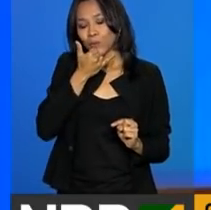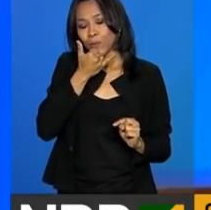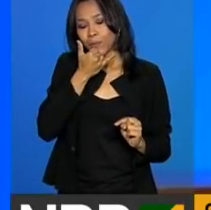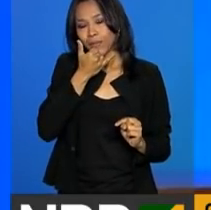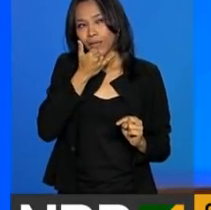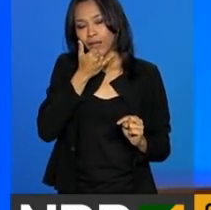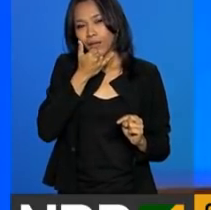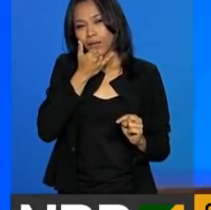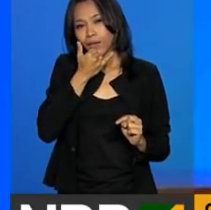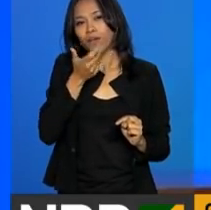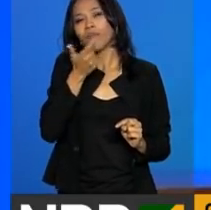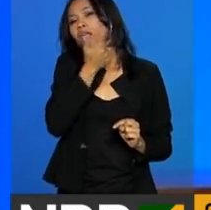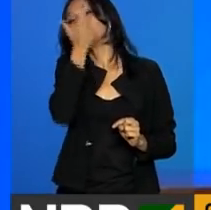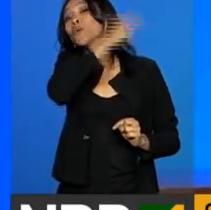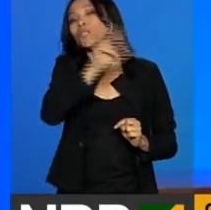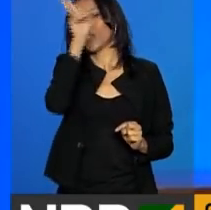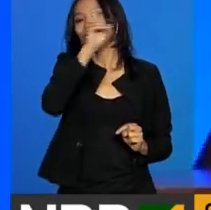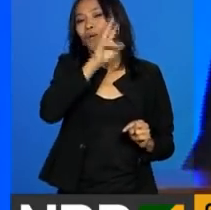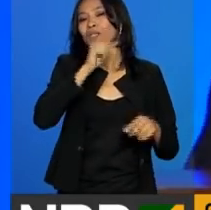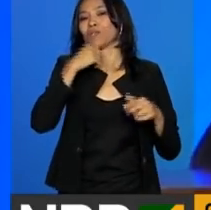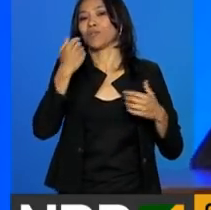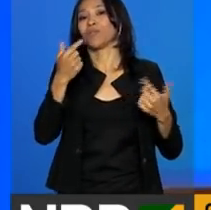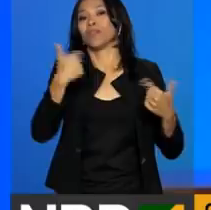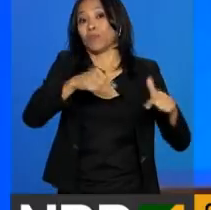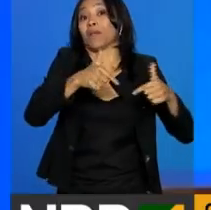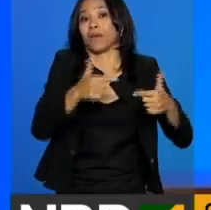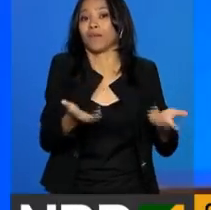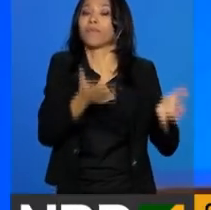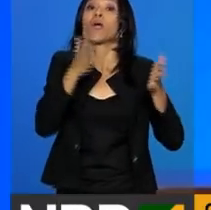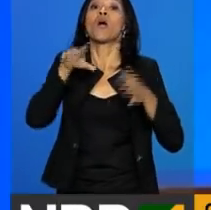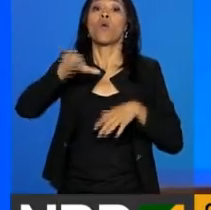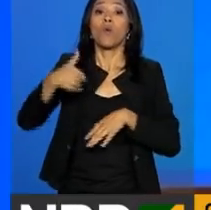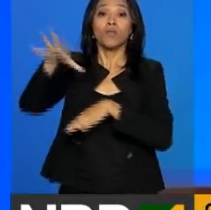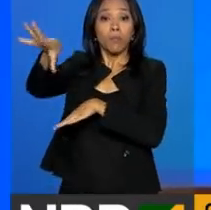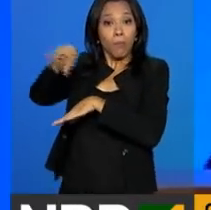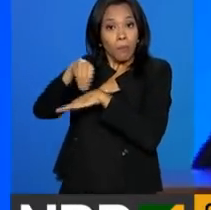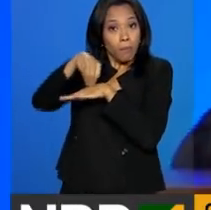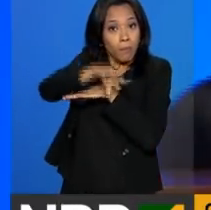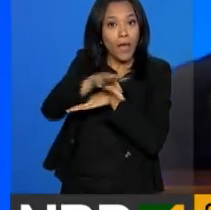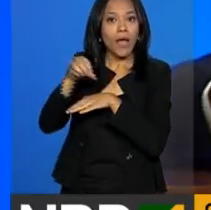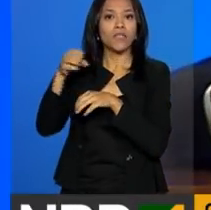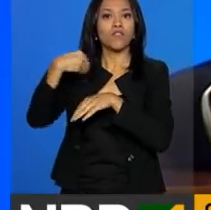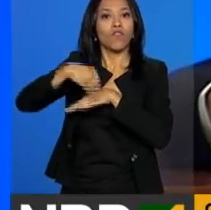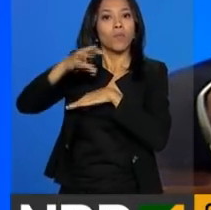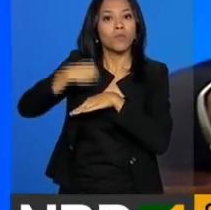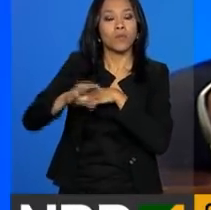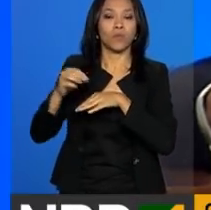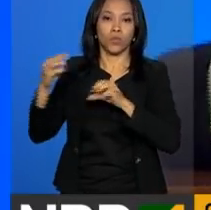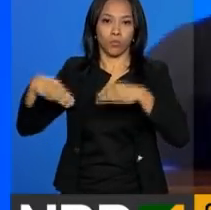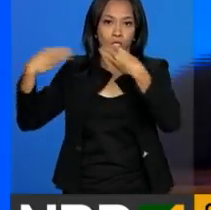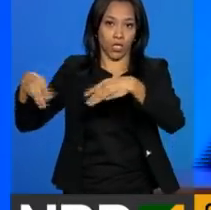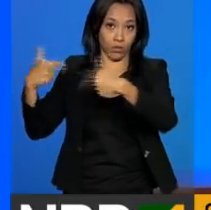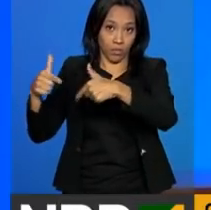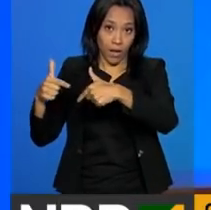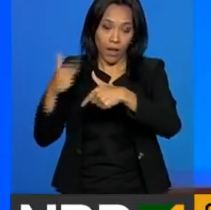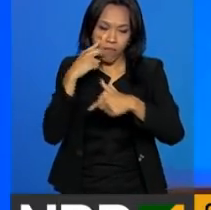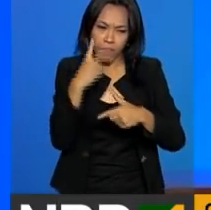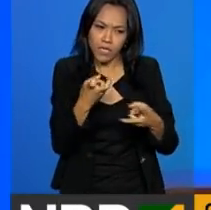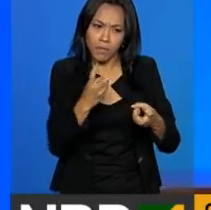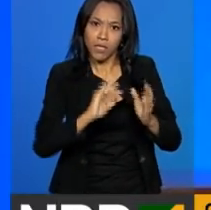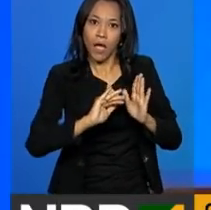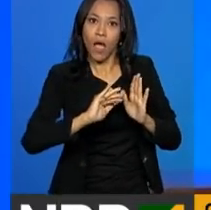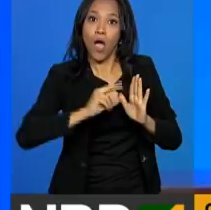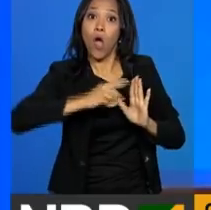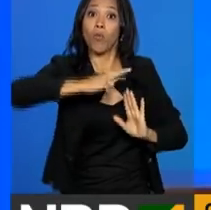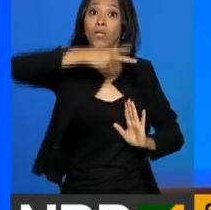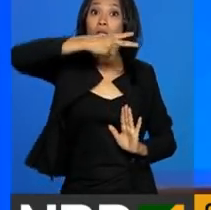história da do emprego não é então quando você pega os dados do ministério do trabalho você vê que o emprego está aumentando mas quando você pega os dados do ibge